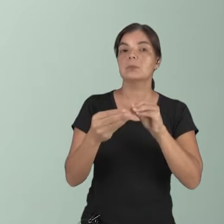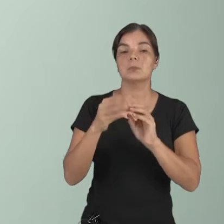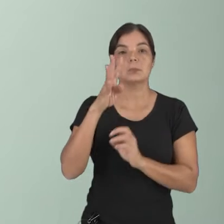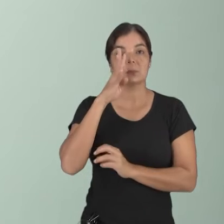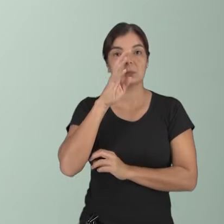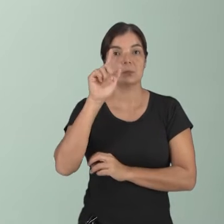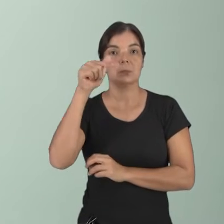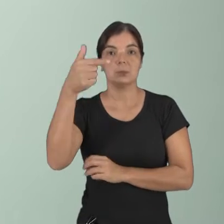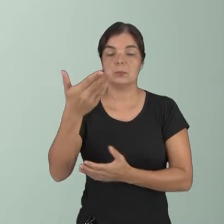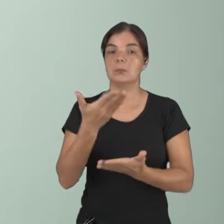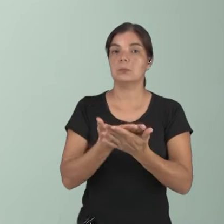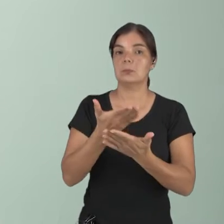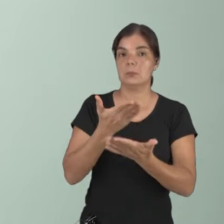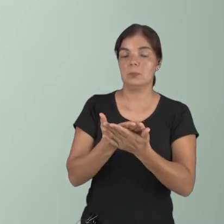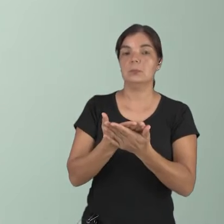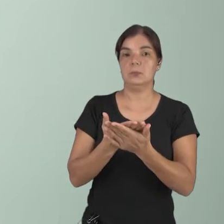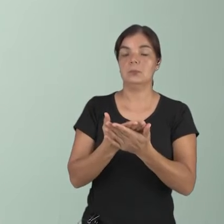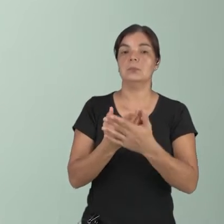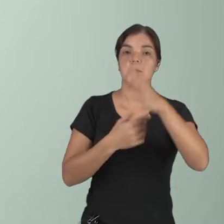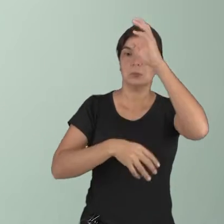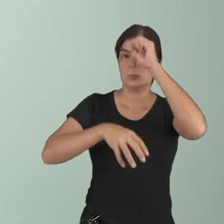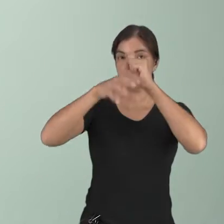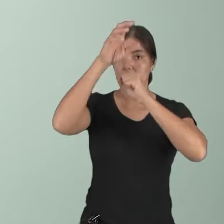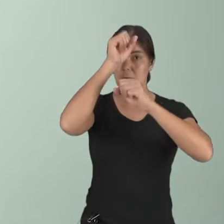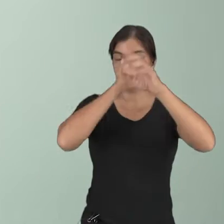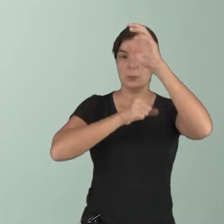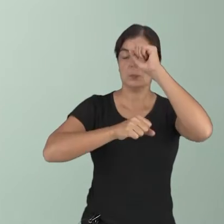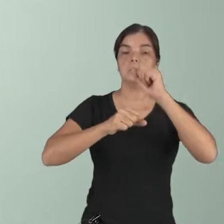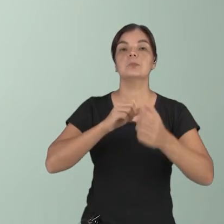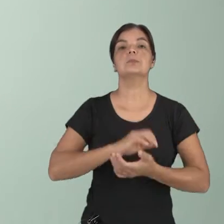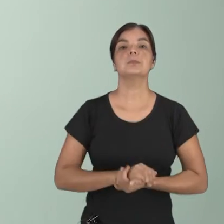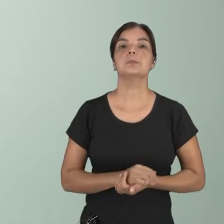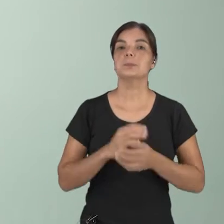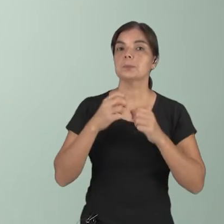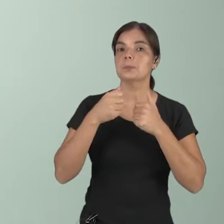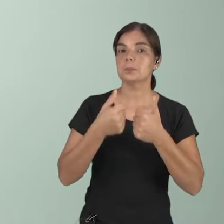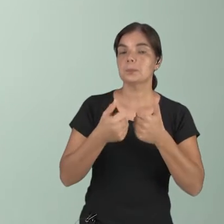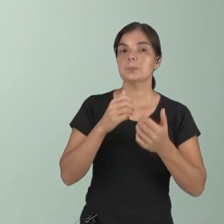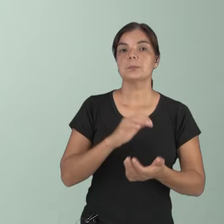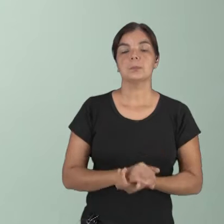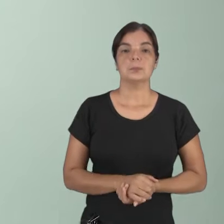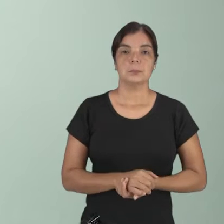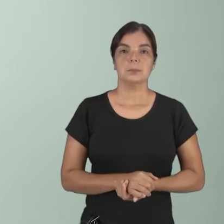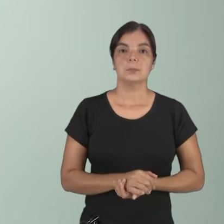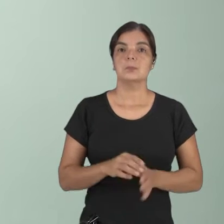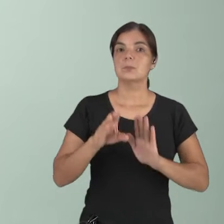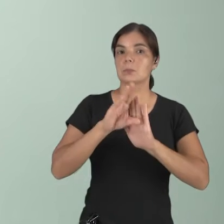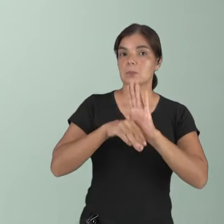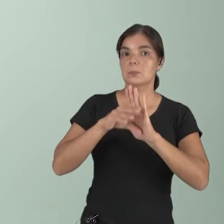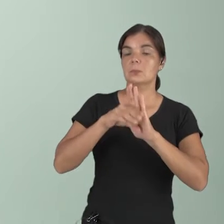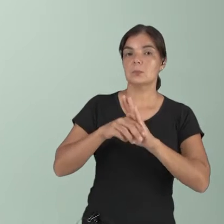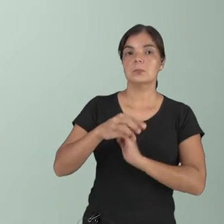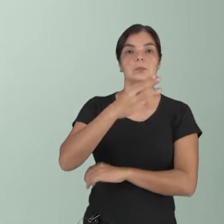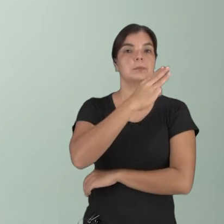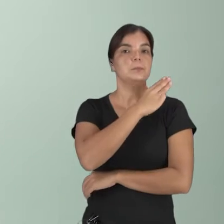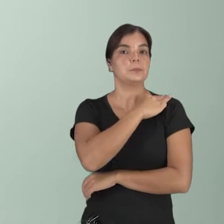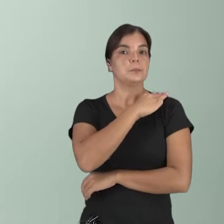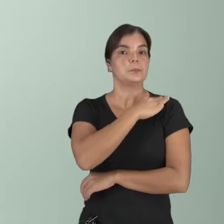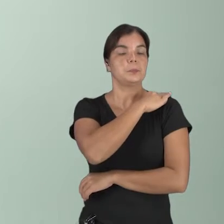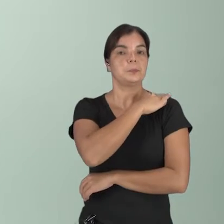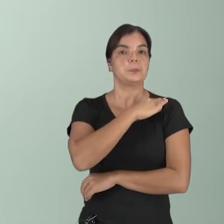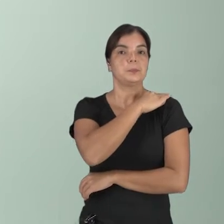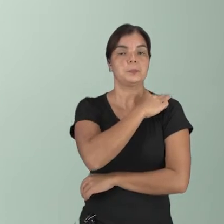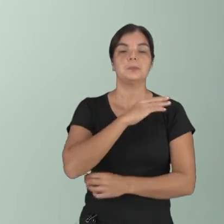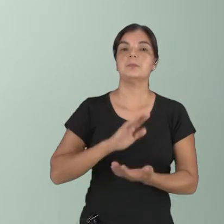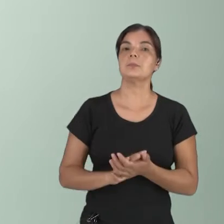assistir outras fontes que vai enriquecer o seu conhecimento, tá bom? Estamos aí com conteúdo da terceira série,